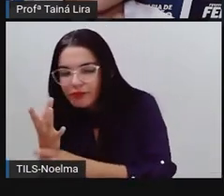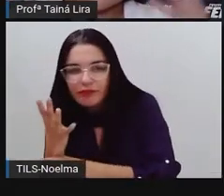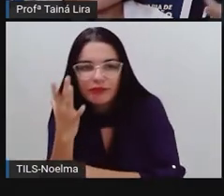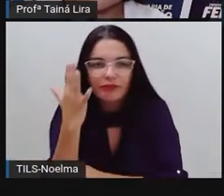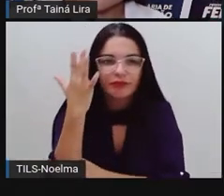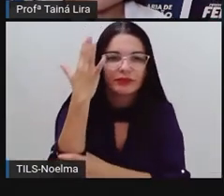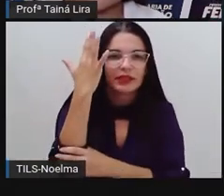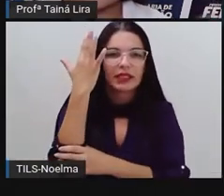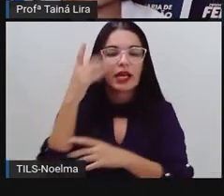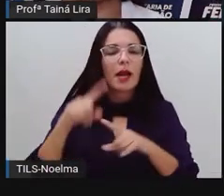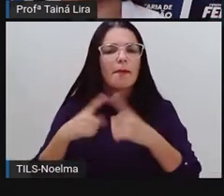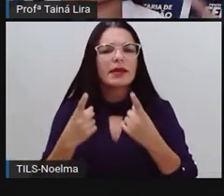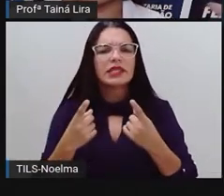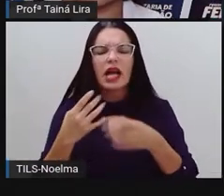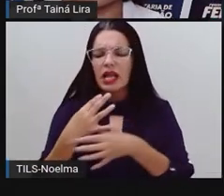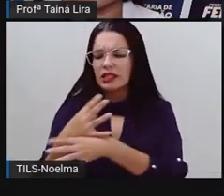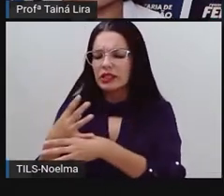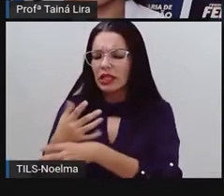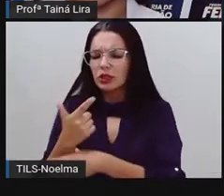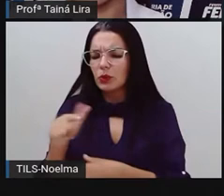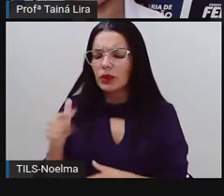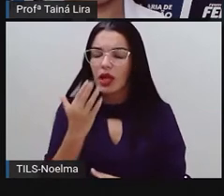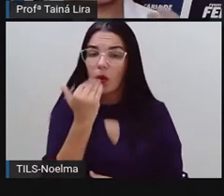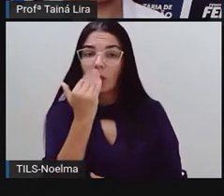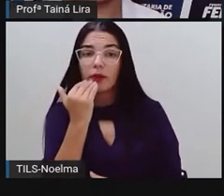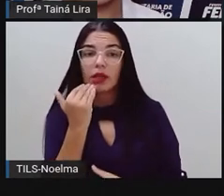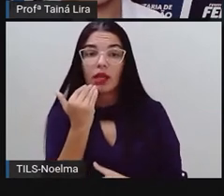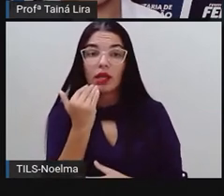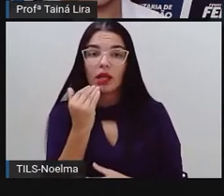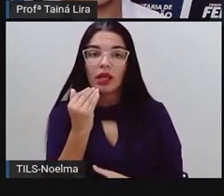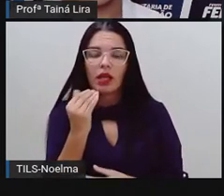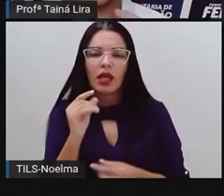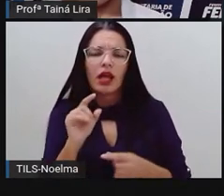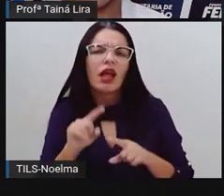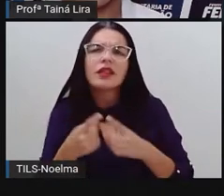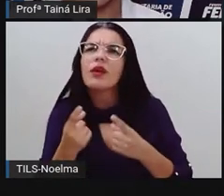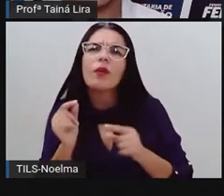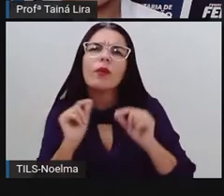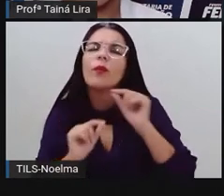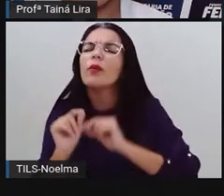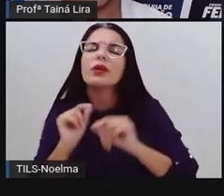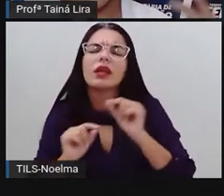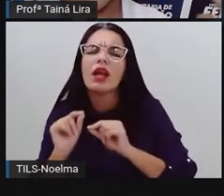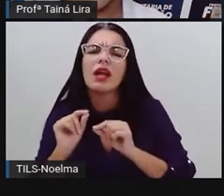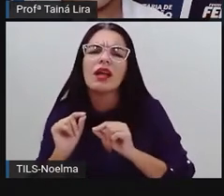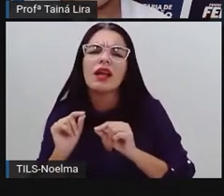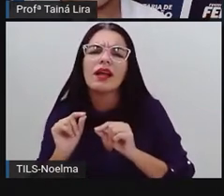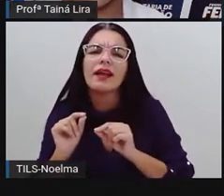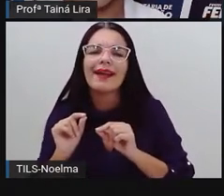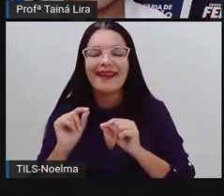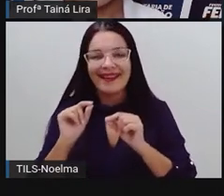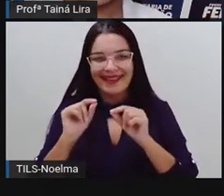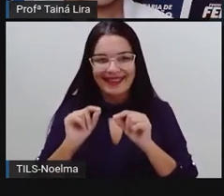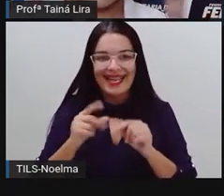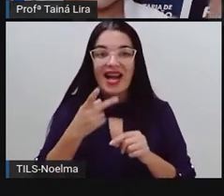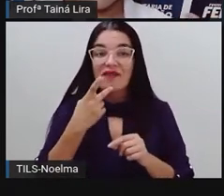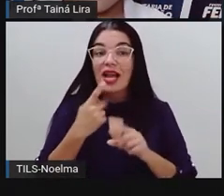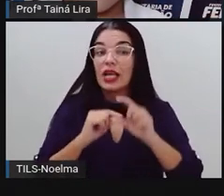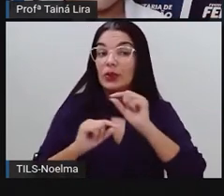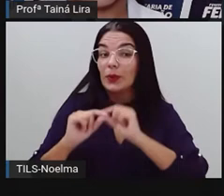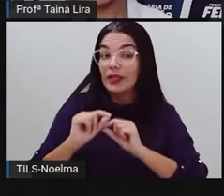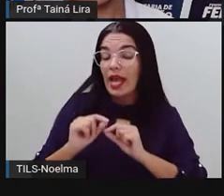Porque será que para a cidade ou seja quando ele falar a cidade não janta ele tá falando das pessoas que moram